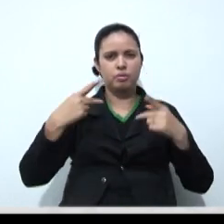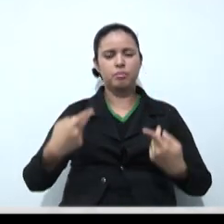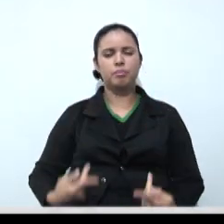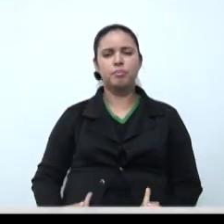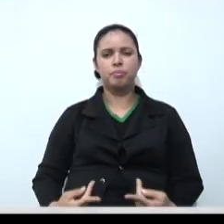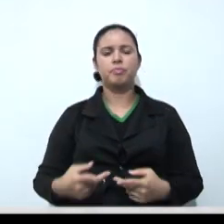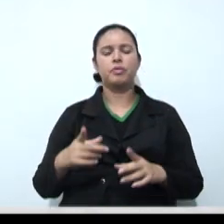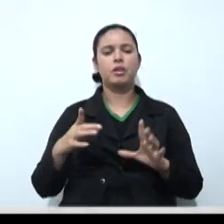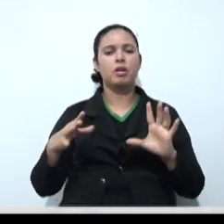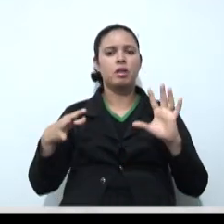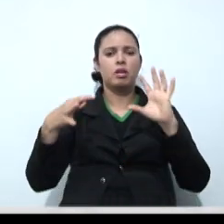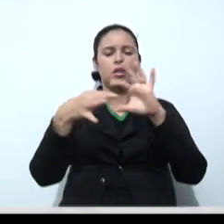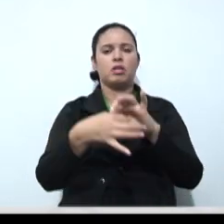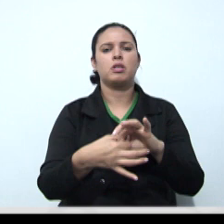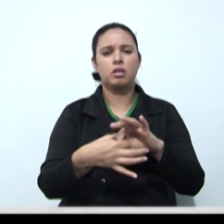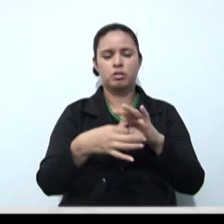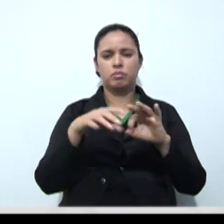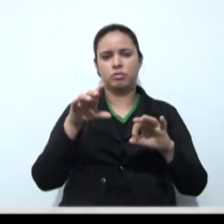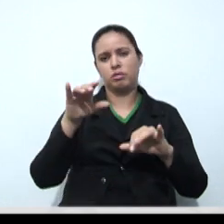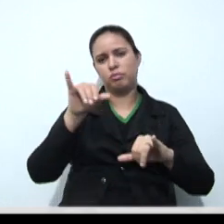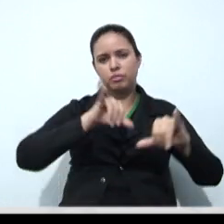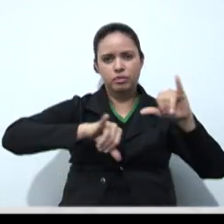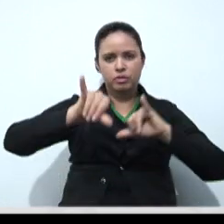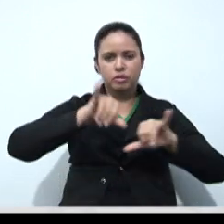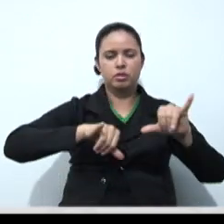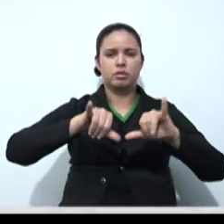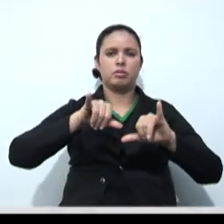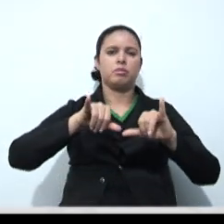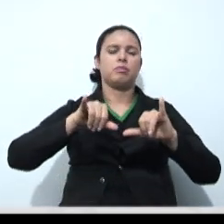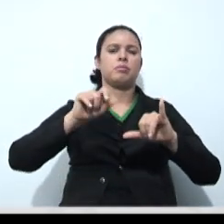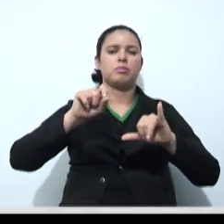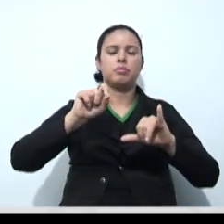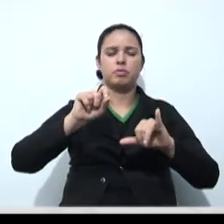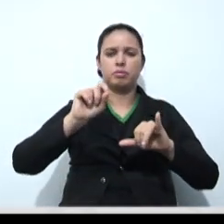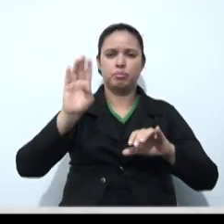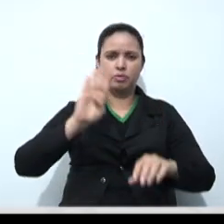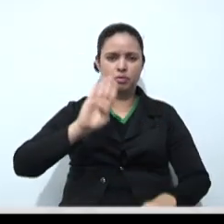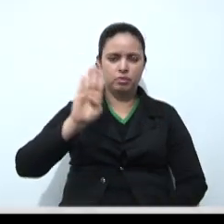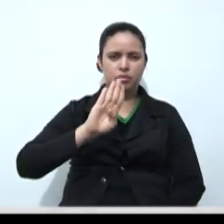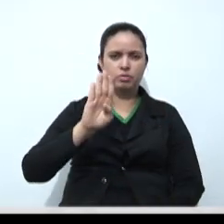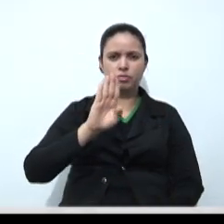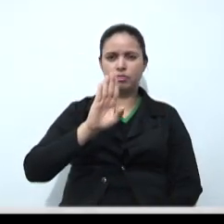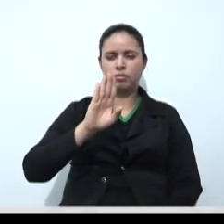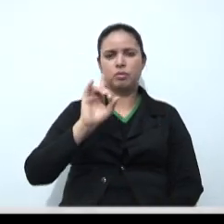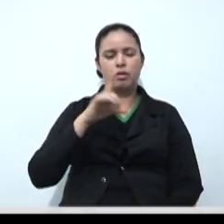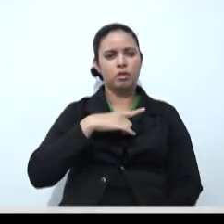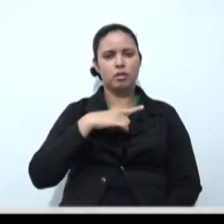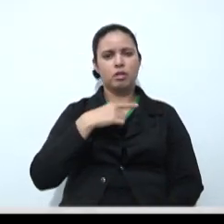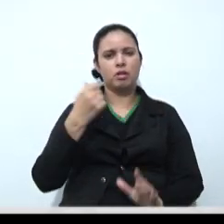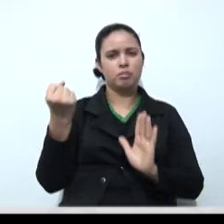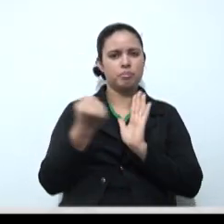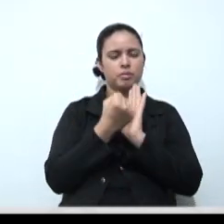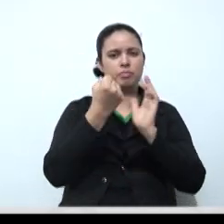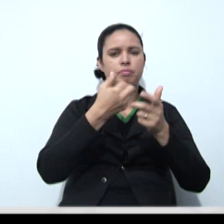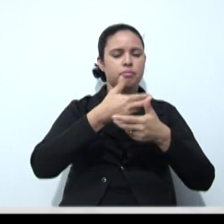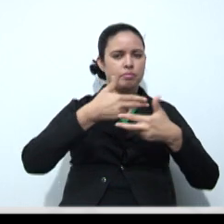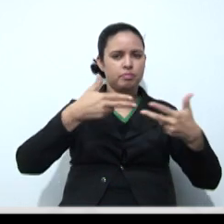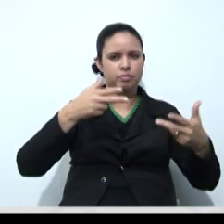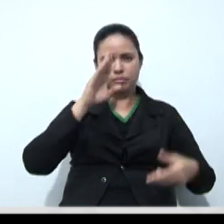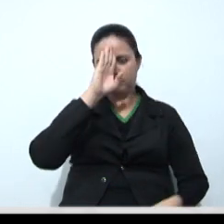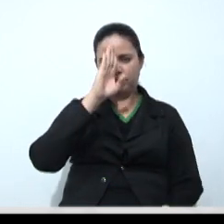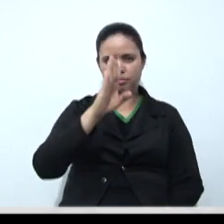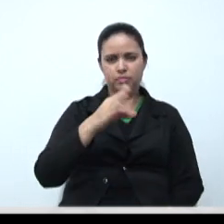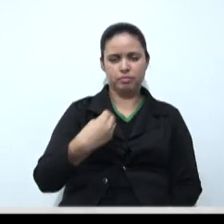ligado a tudo, a física, a química, a biológica, e ele causa impacto direto ou indireto sobre todos aqueles seres vivos e também, é